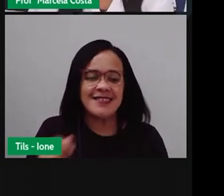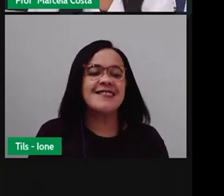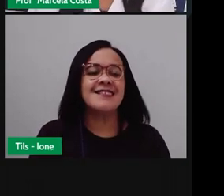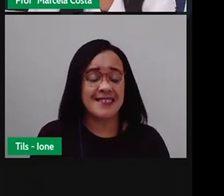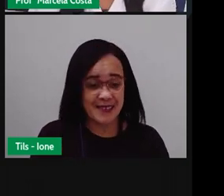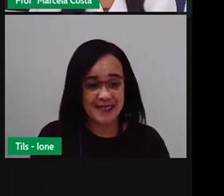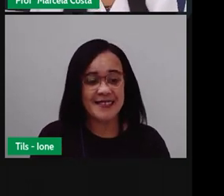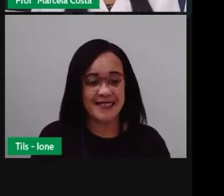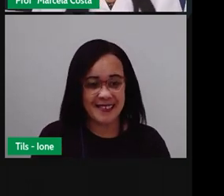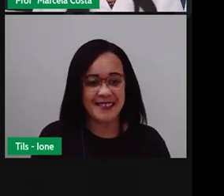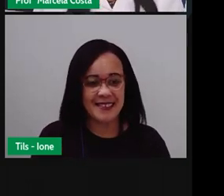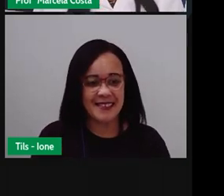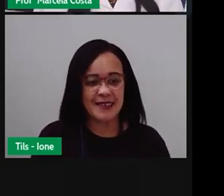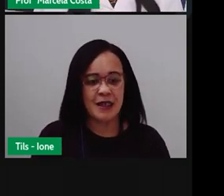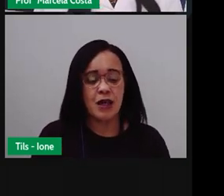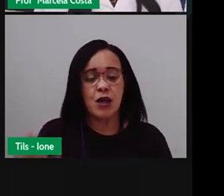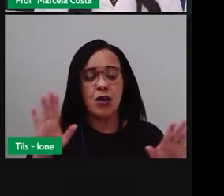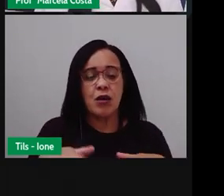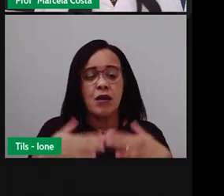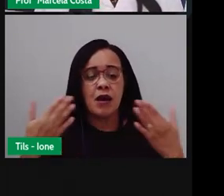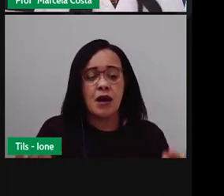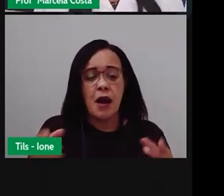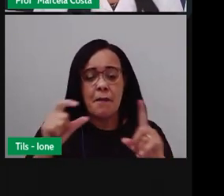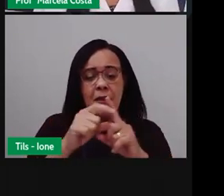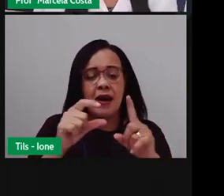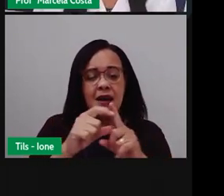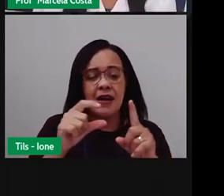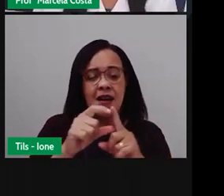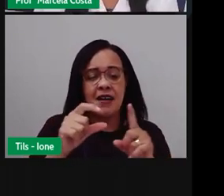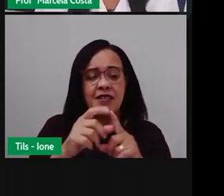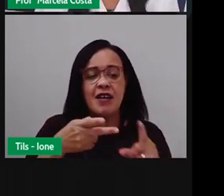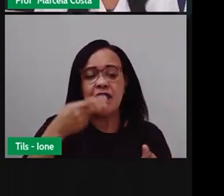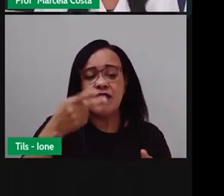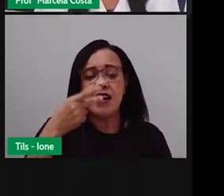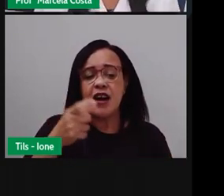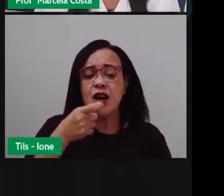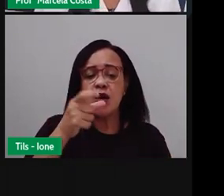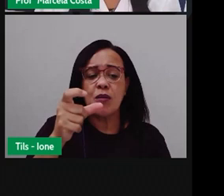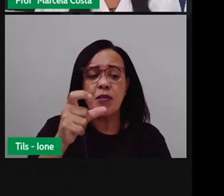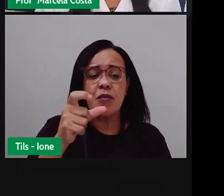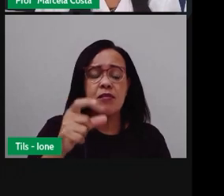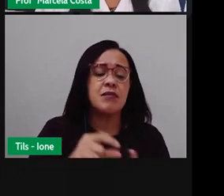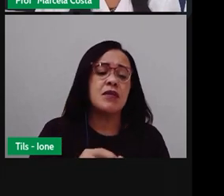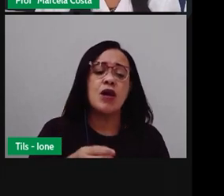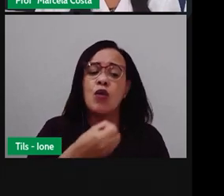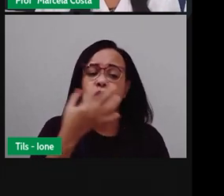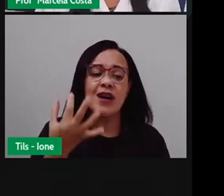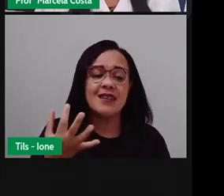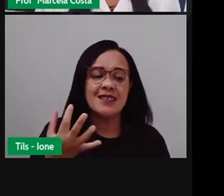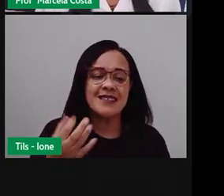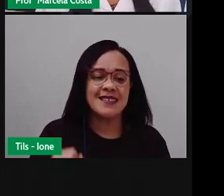Vamos ver quantas vezes a gente abre a boca para falar essa palavra?